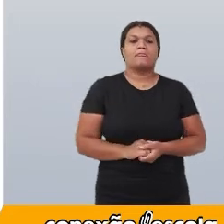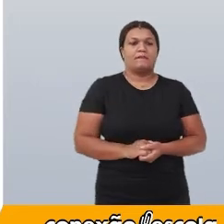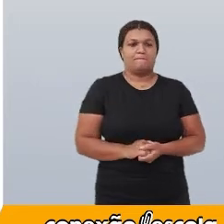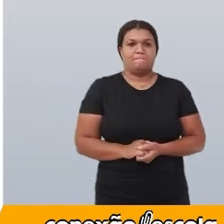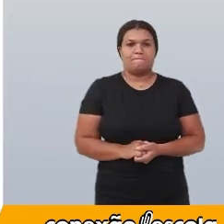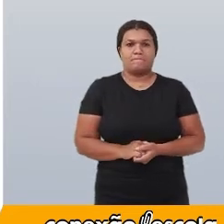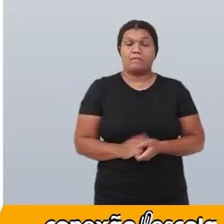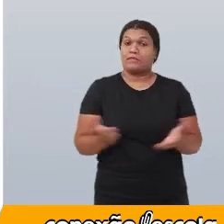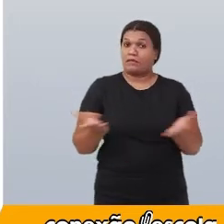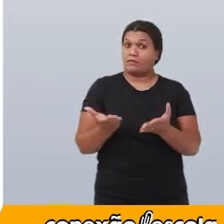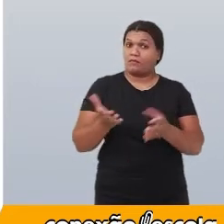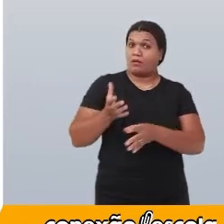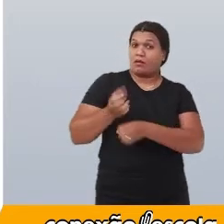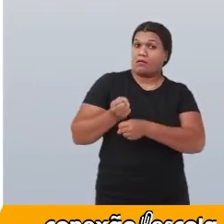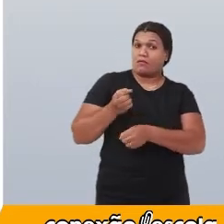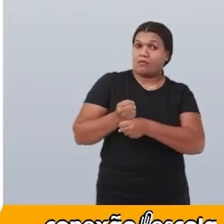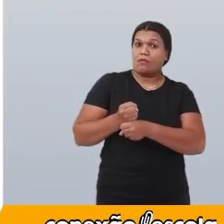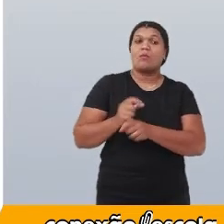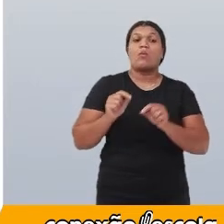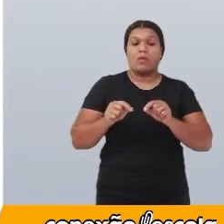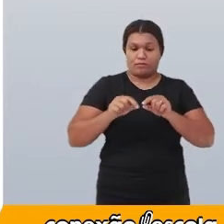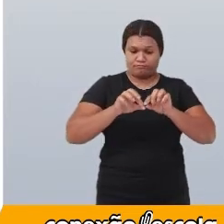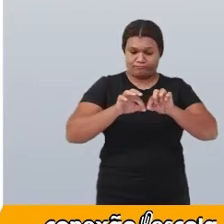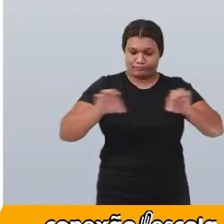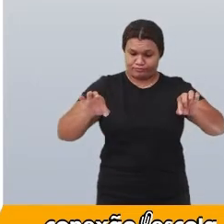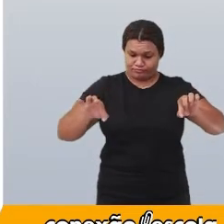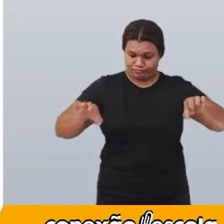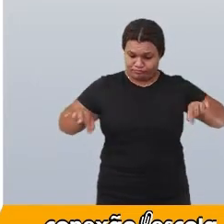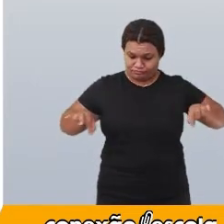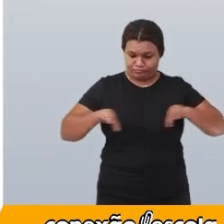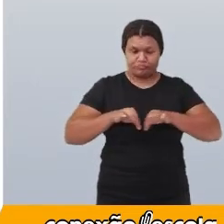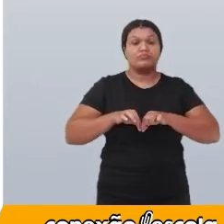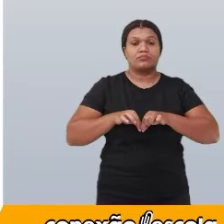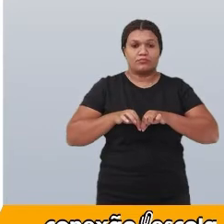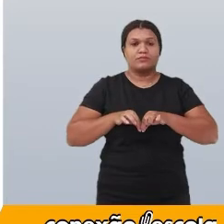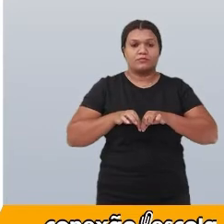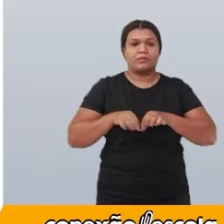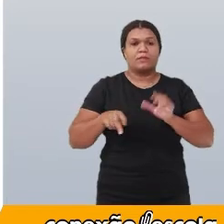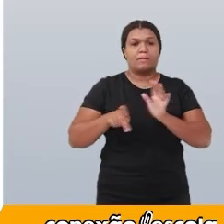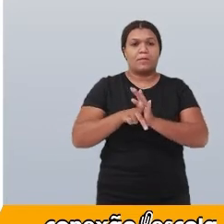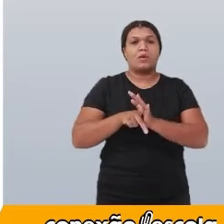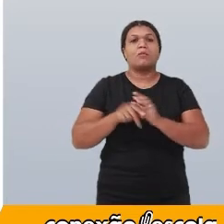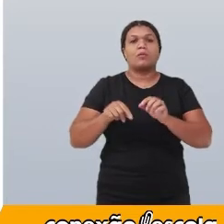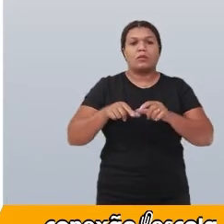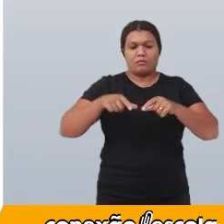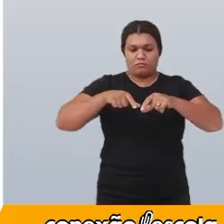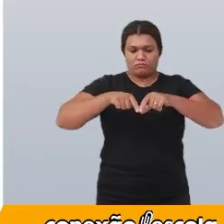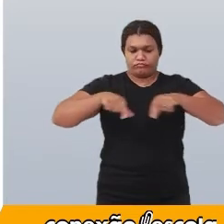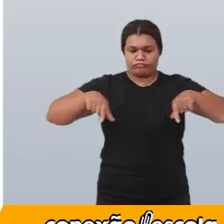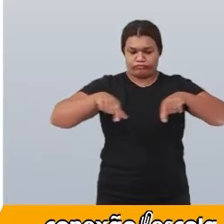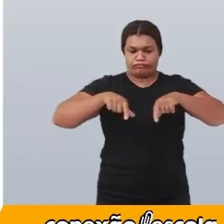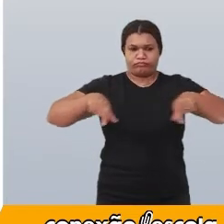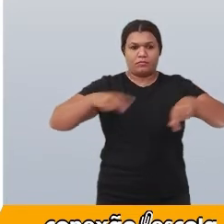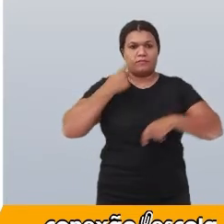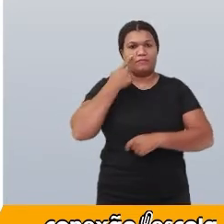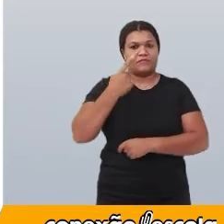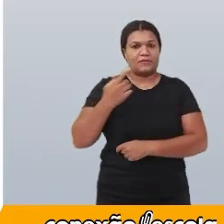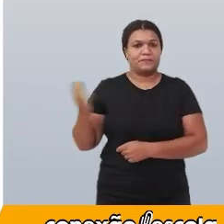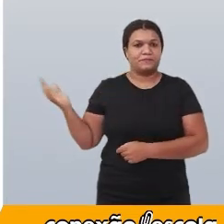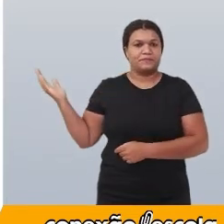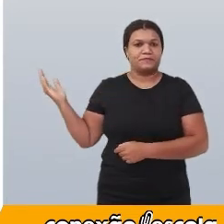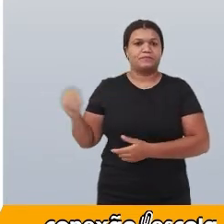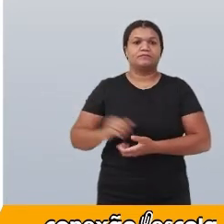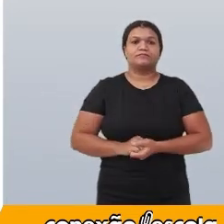Agora nós vamos calcular o perímetro dessa área de um retângulo. Veja aqui.